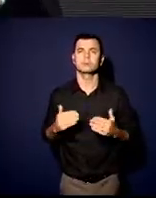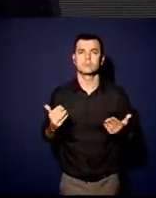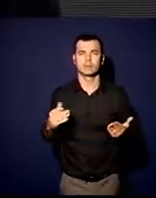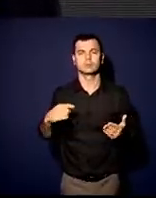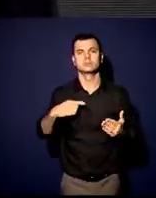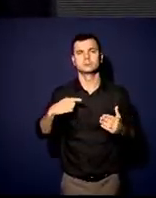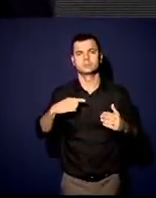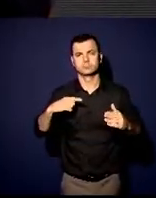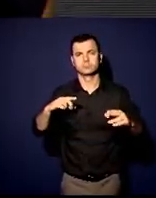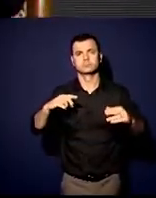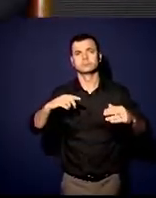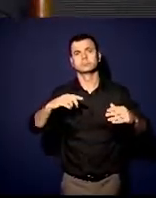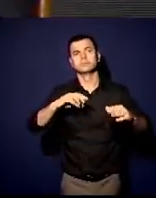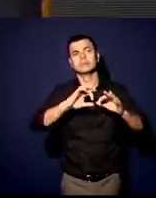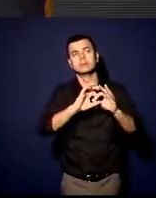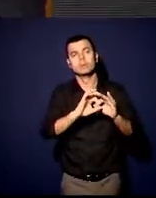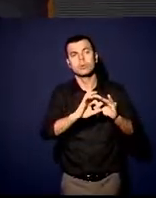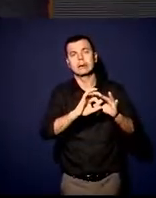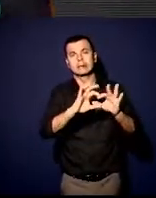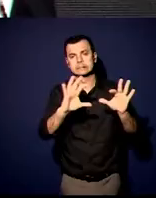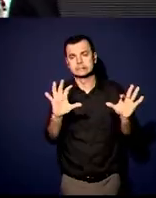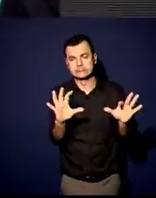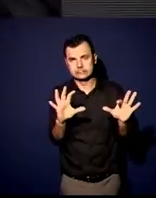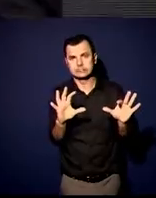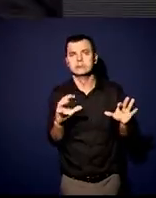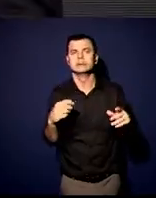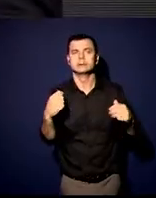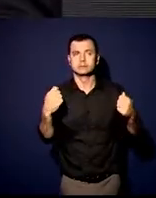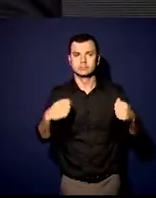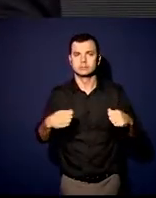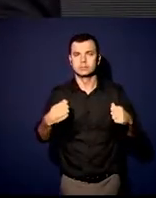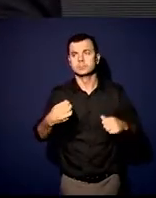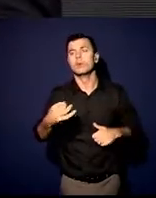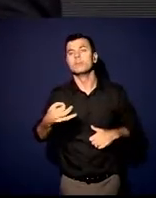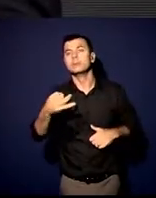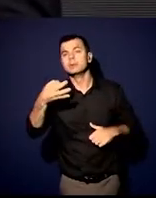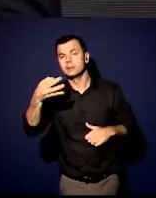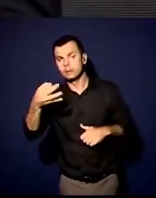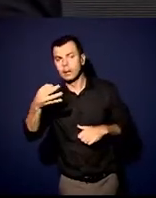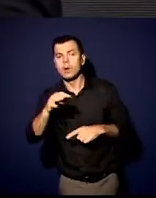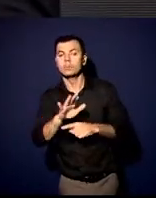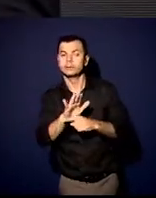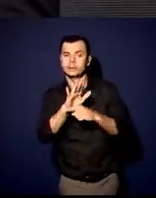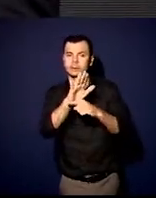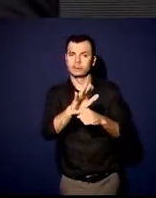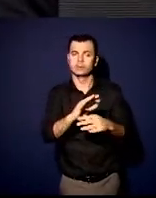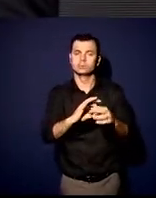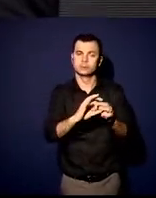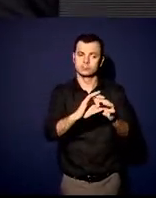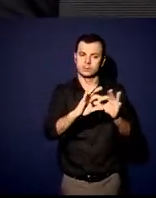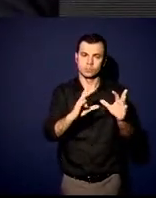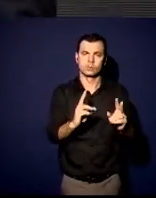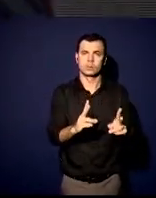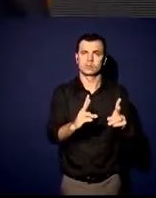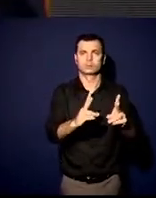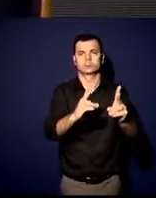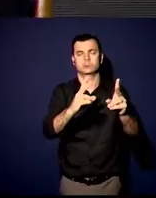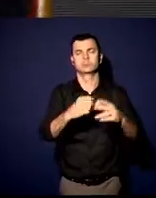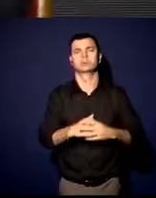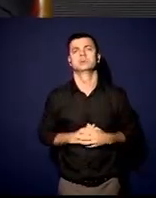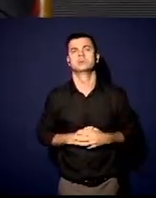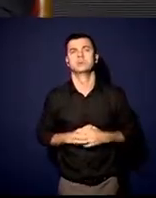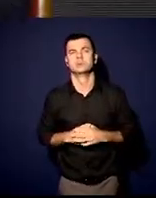democráticas de posicionamento que favorecem a democracia você hoje tem